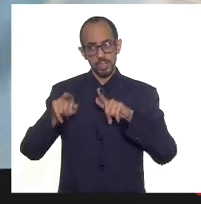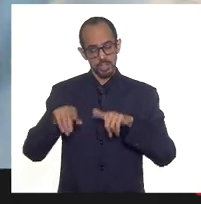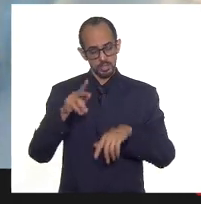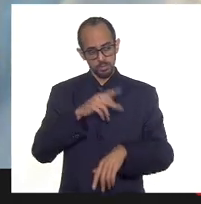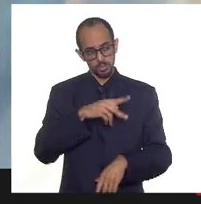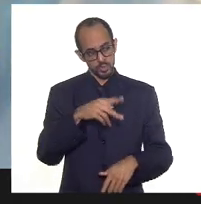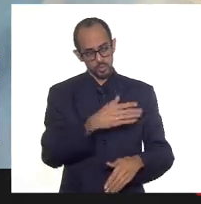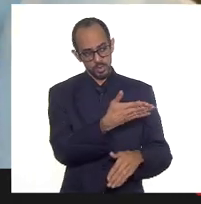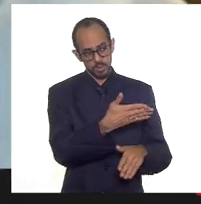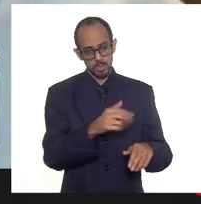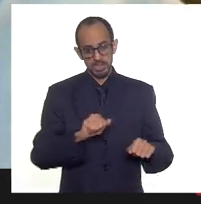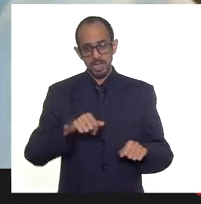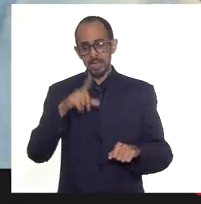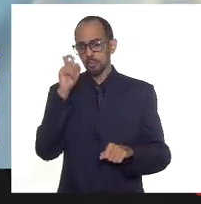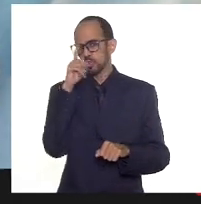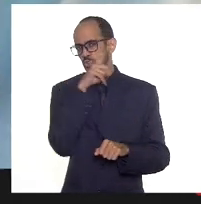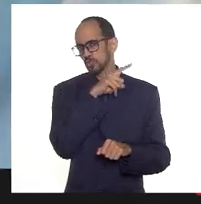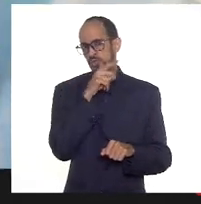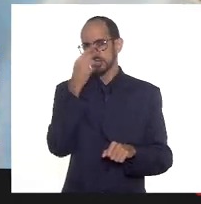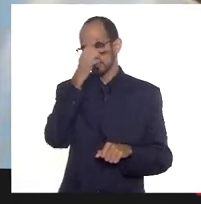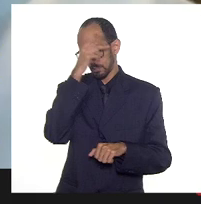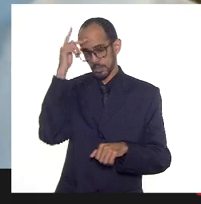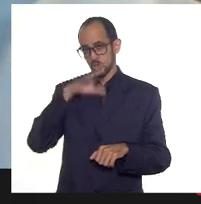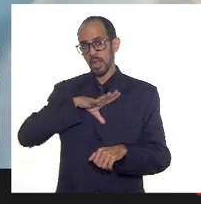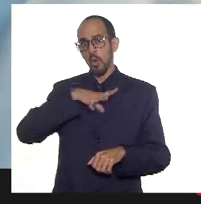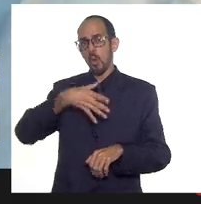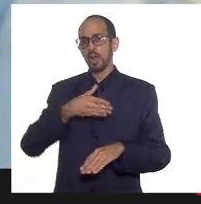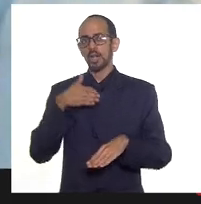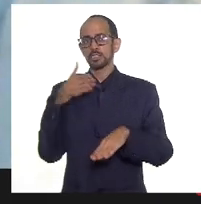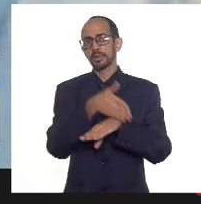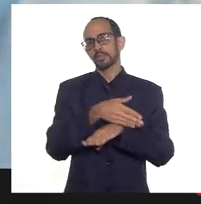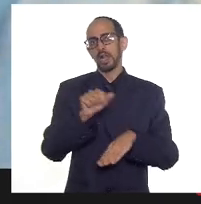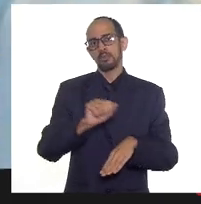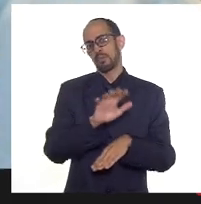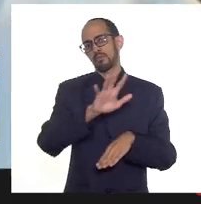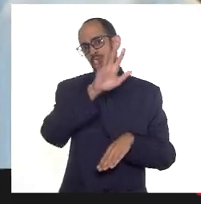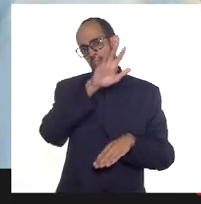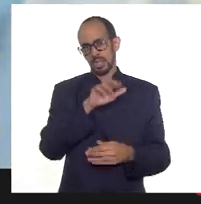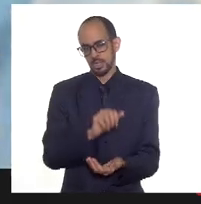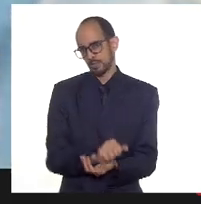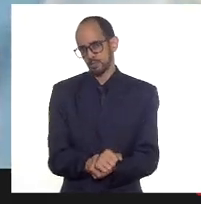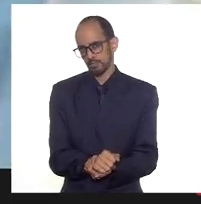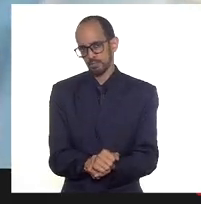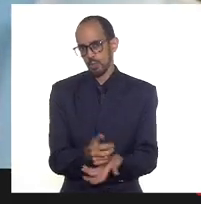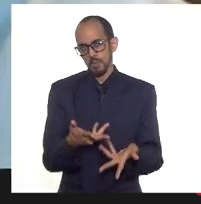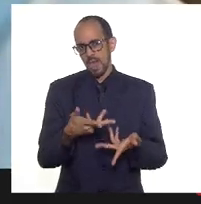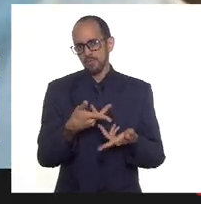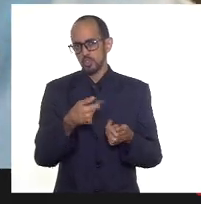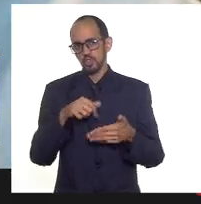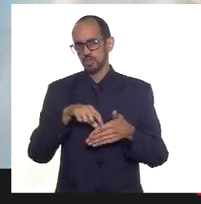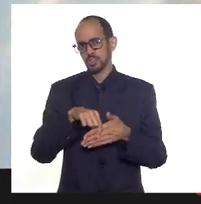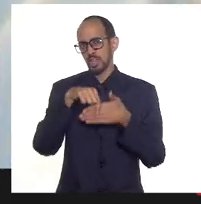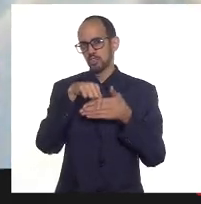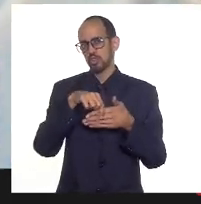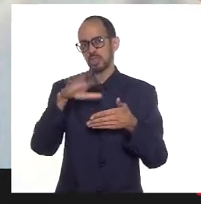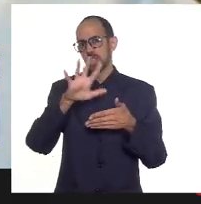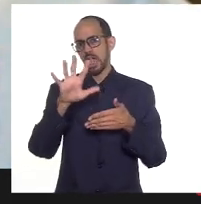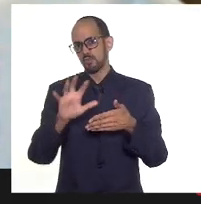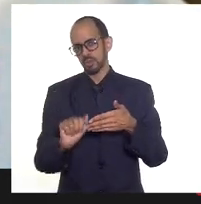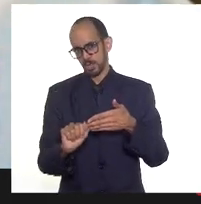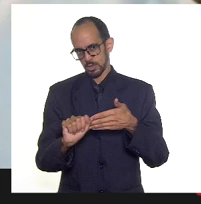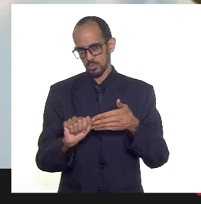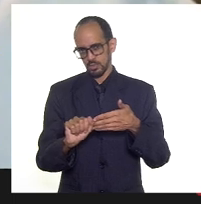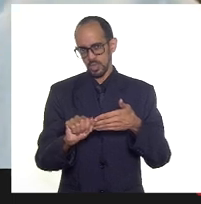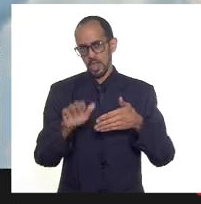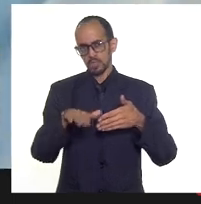numa favela e tal para frequentar um terreiro, por mais maravilhoso que seja o pai de santo ou a mãe de santo. É mais fácil o pai de santo locomover